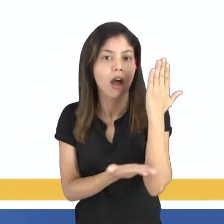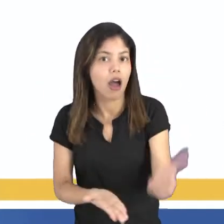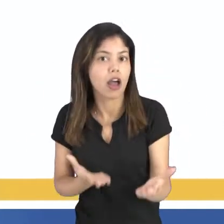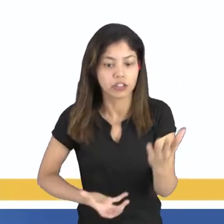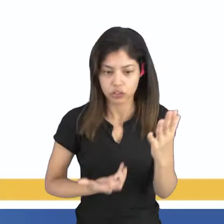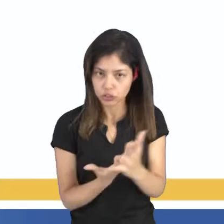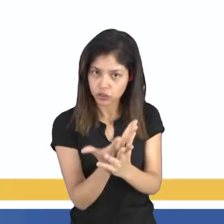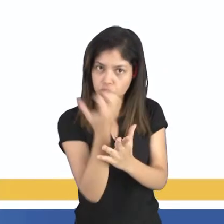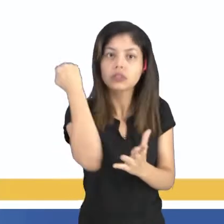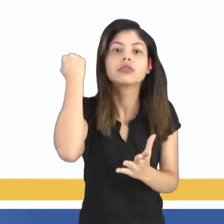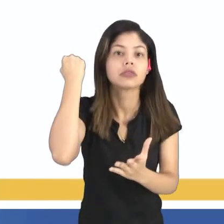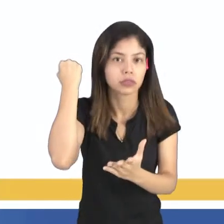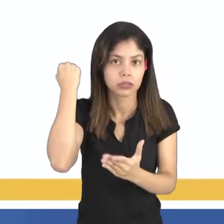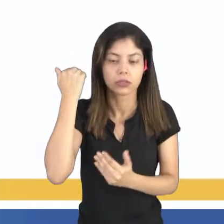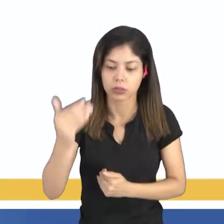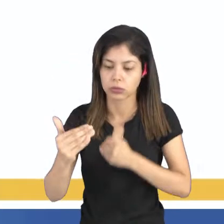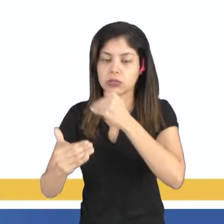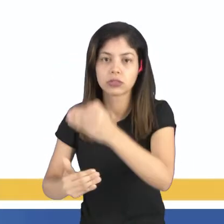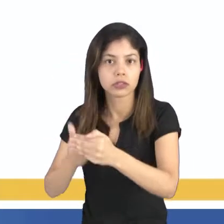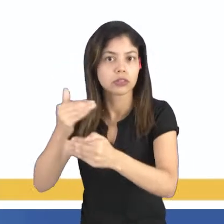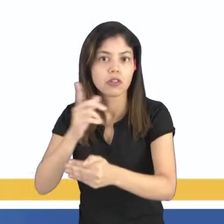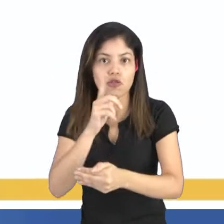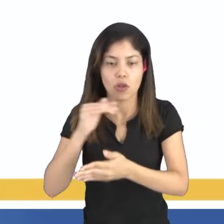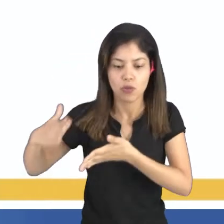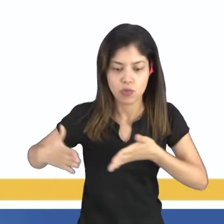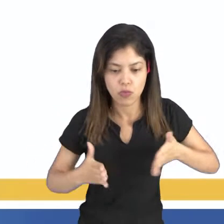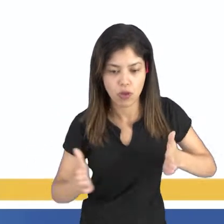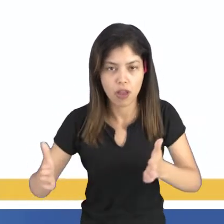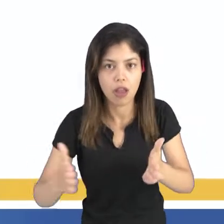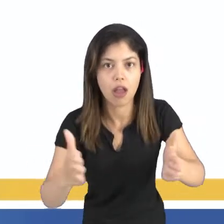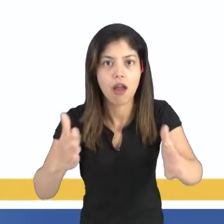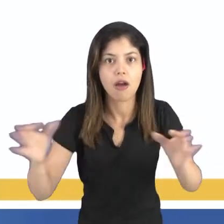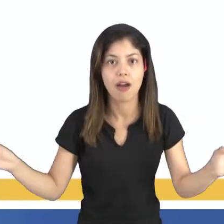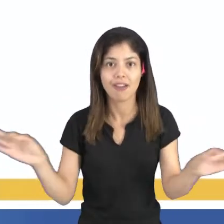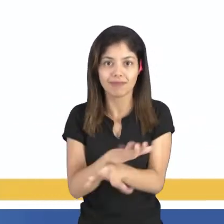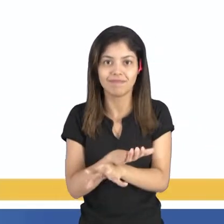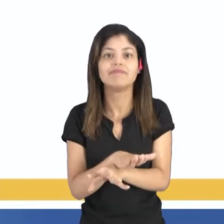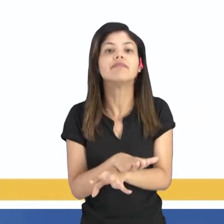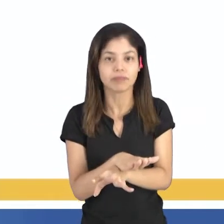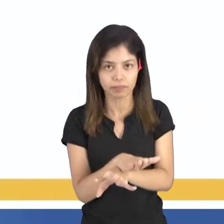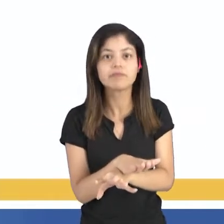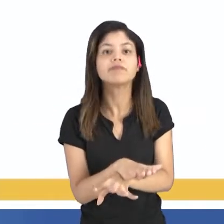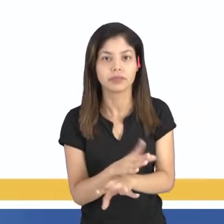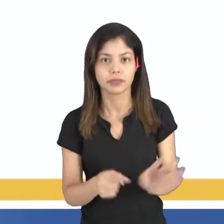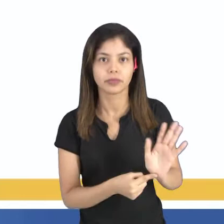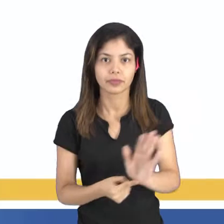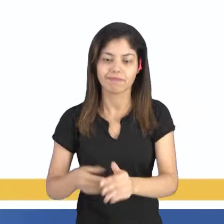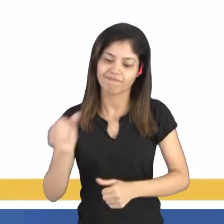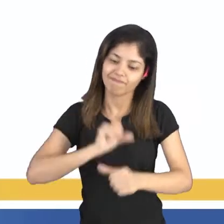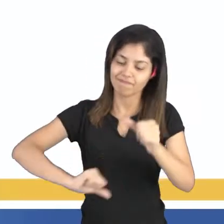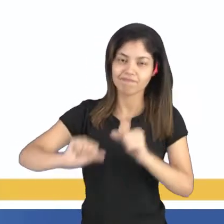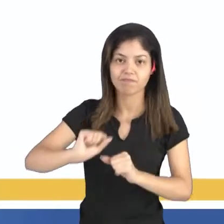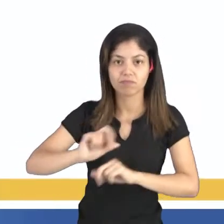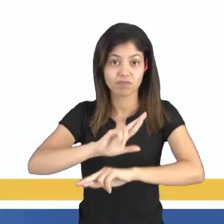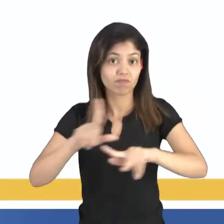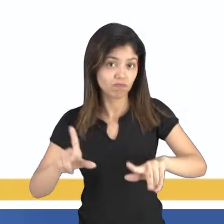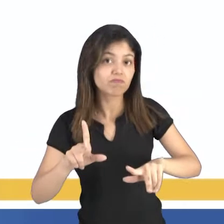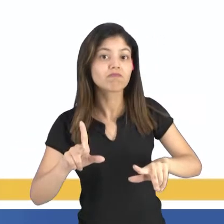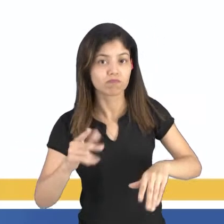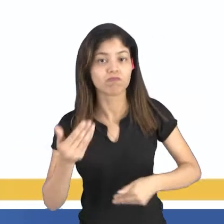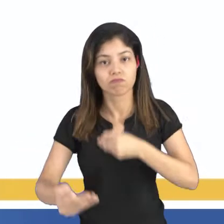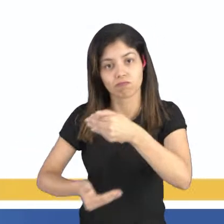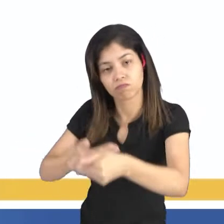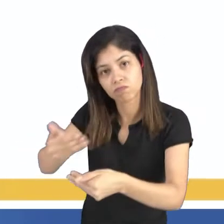desflorestamento. A remoção das florestas ao longo dos cursos dos rios acarreta diversas alterações indesejáveis